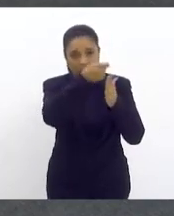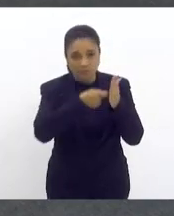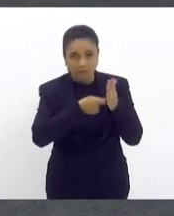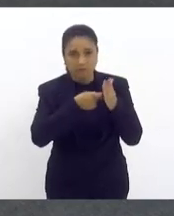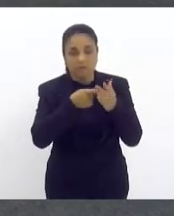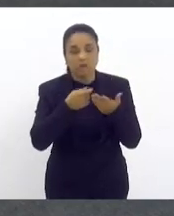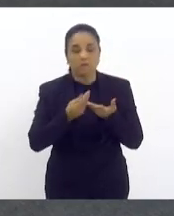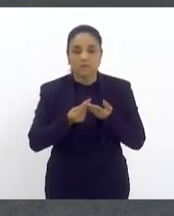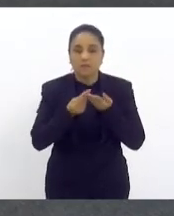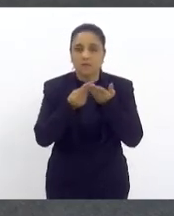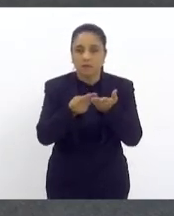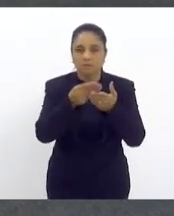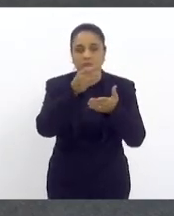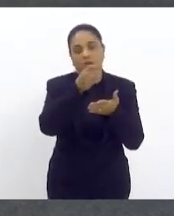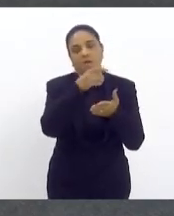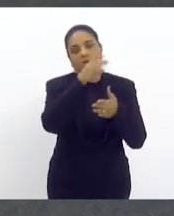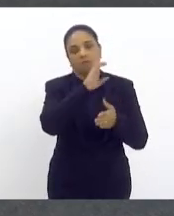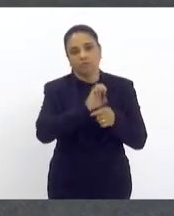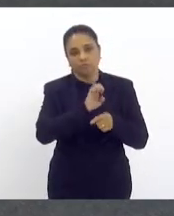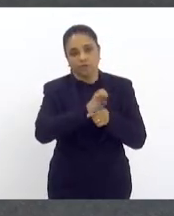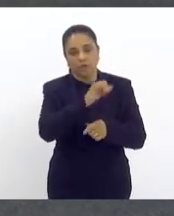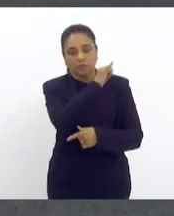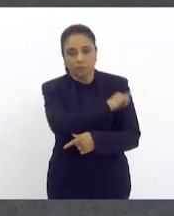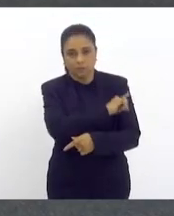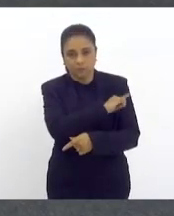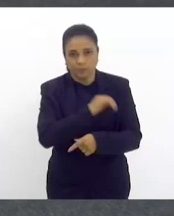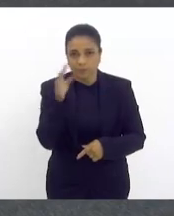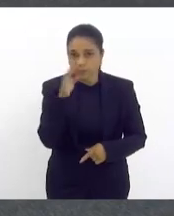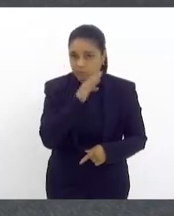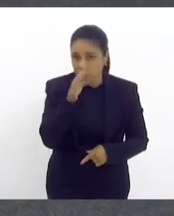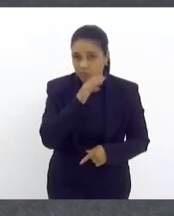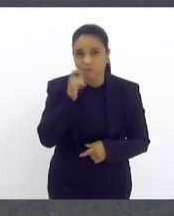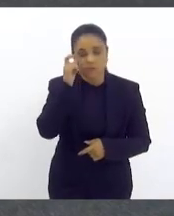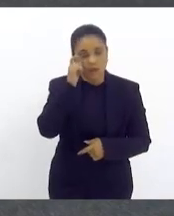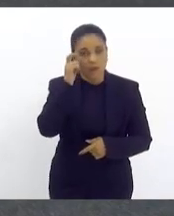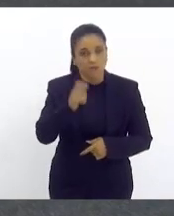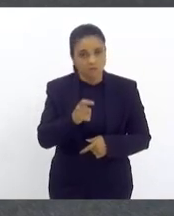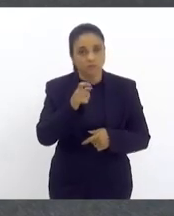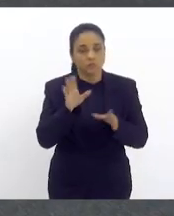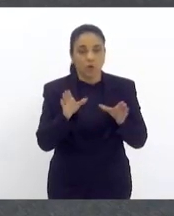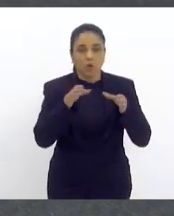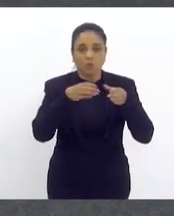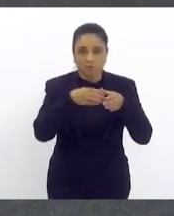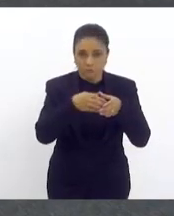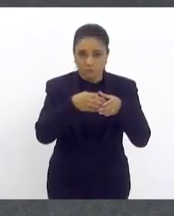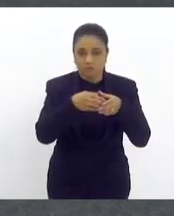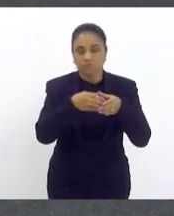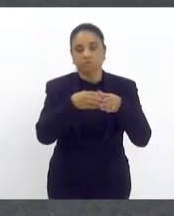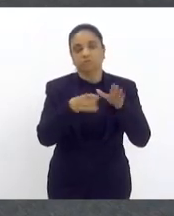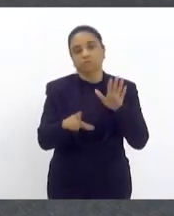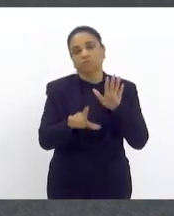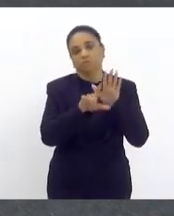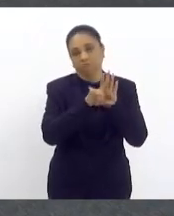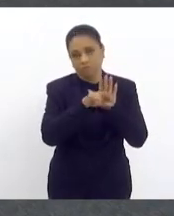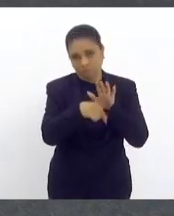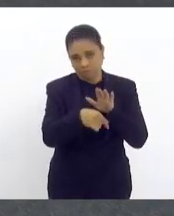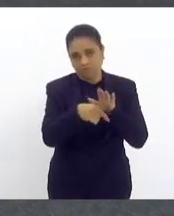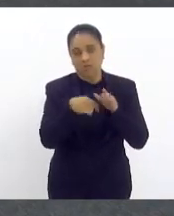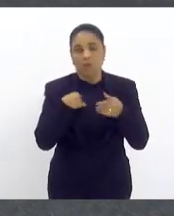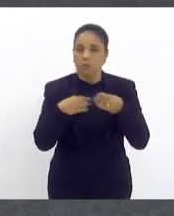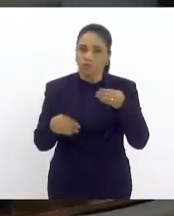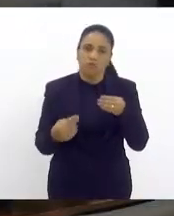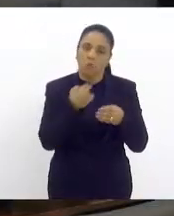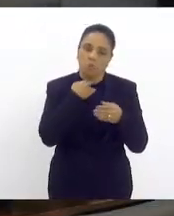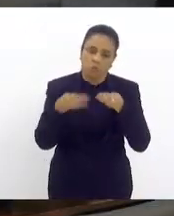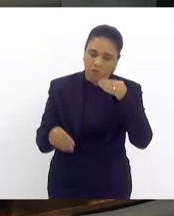Janeiro meritório importante urgente mas é bom a gente ficar atento a isso aí na comissão de indicação Legislativa como eu não vou poder emendar fica sugestão